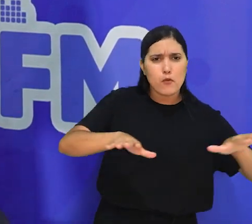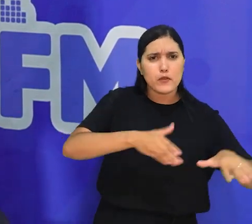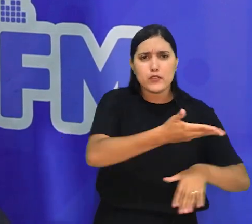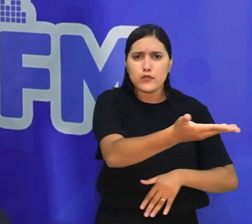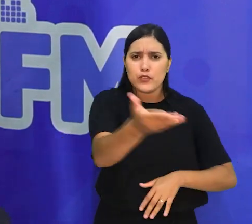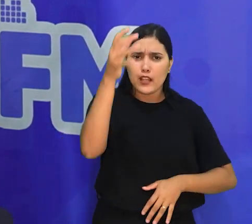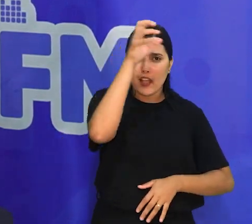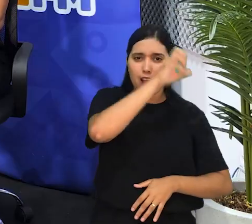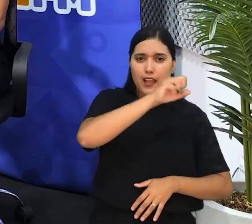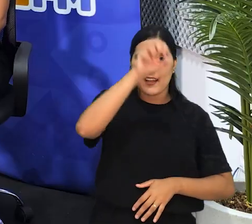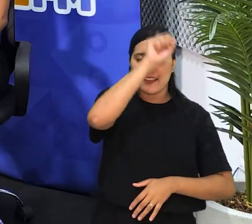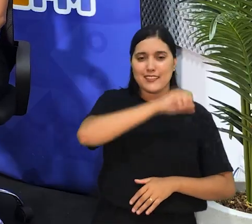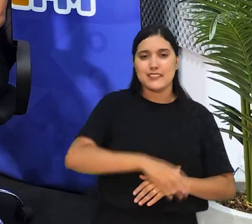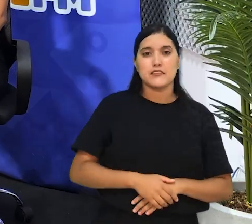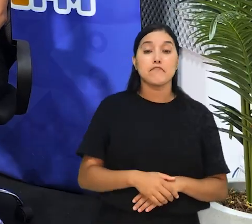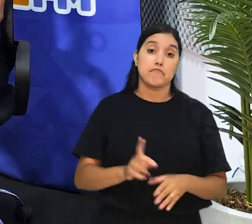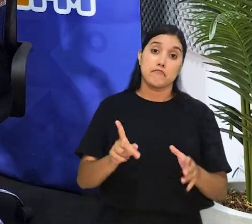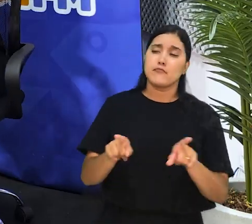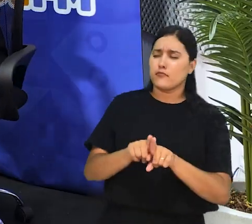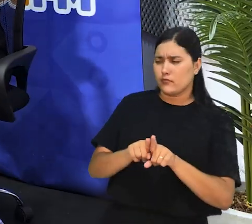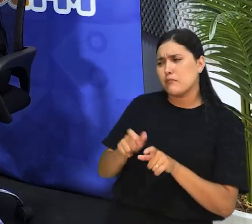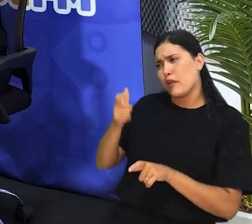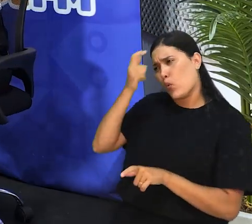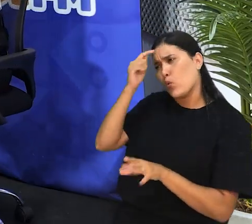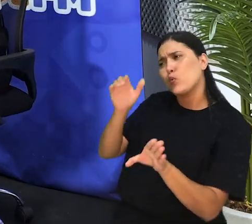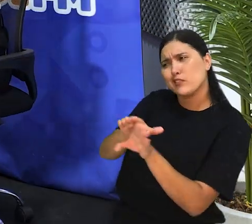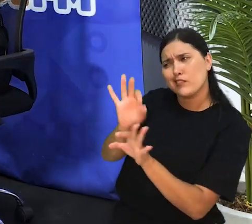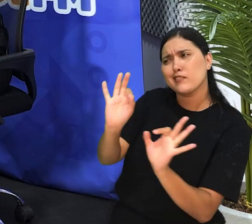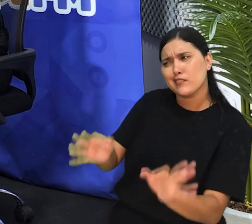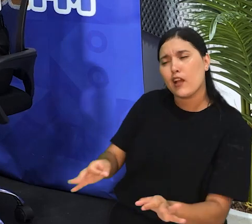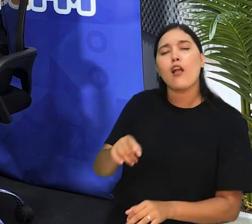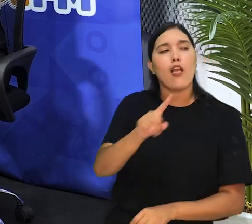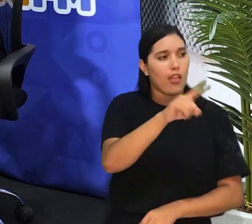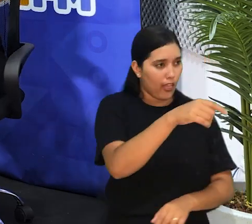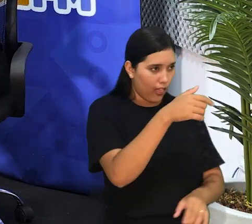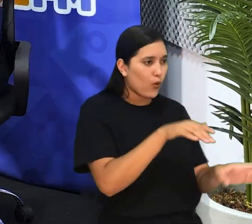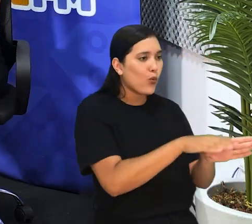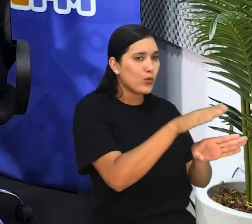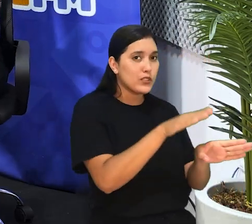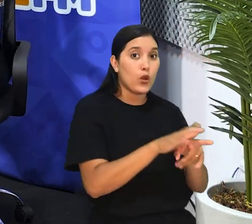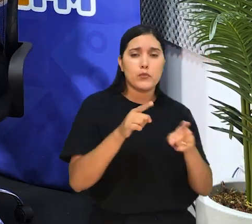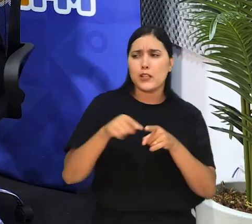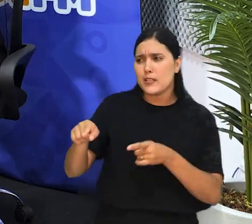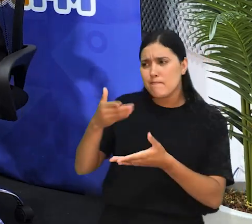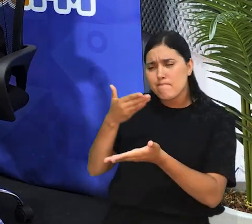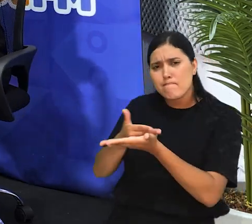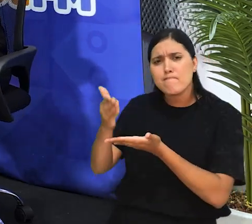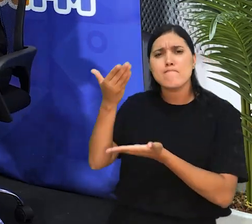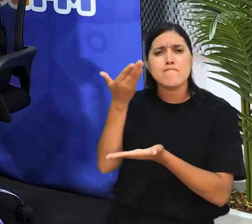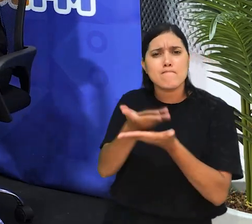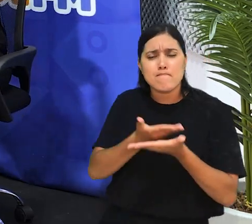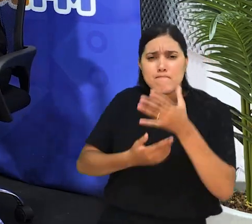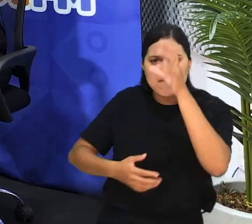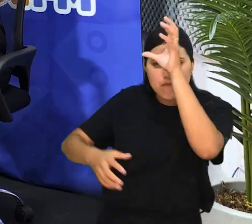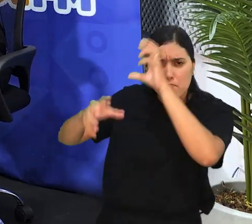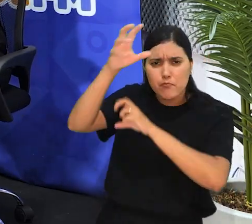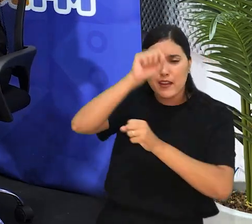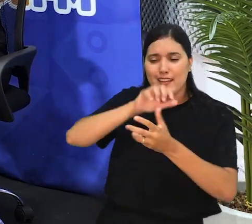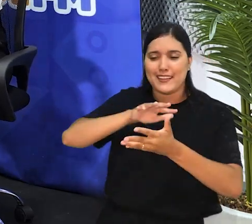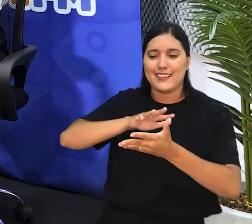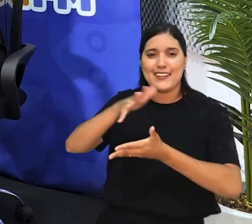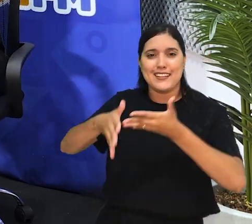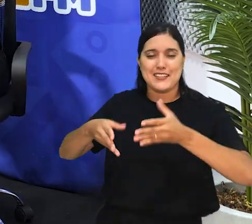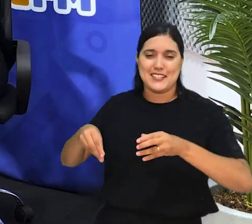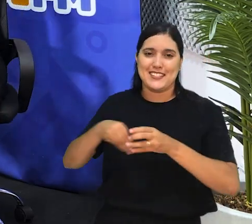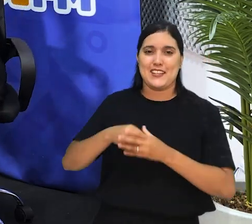aí do outro lado da telinha. E que venha conscientizar, né? Para que eles venham buscar para introduzir a língua na sua